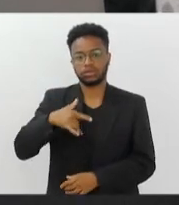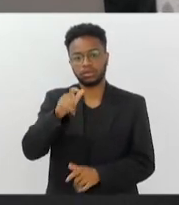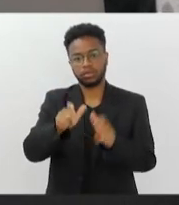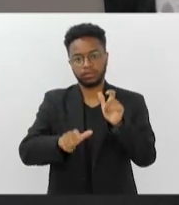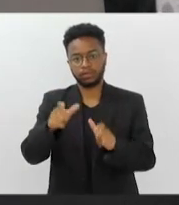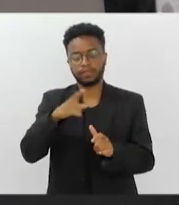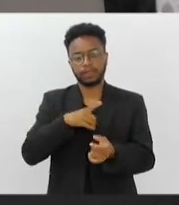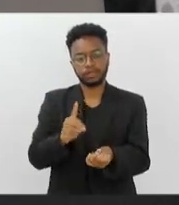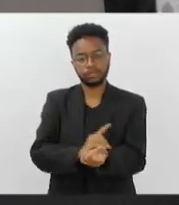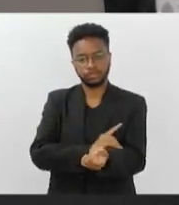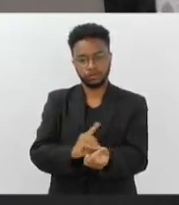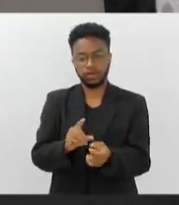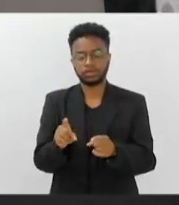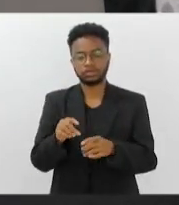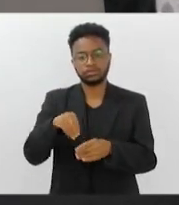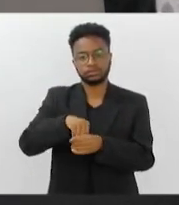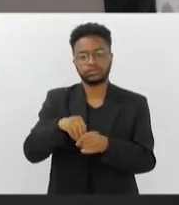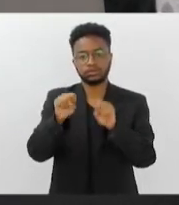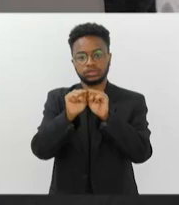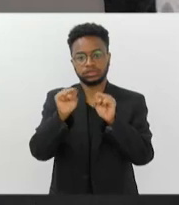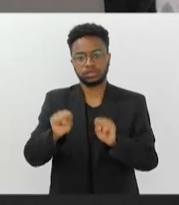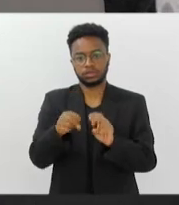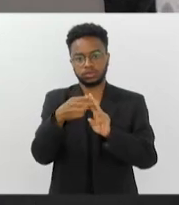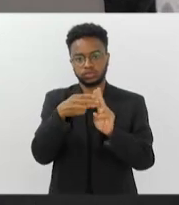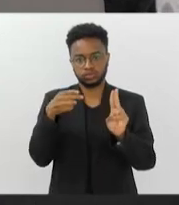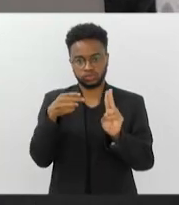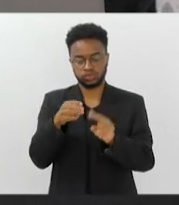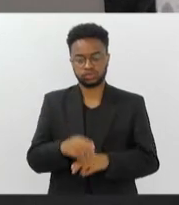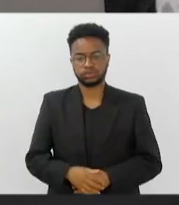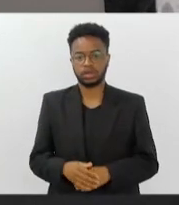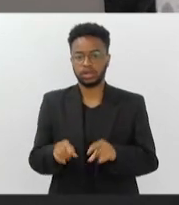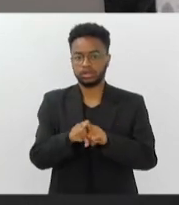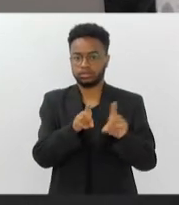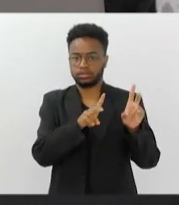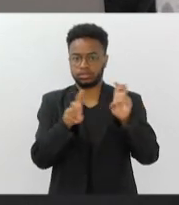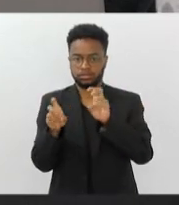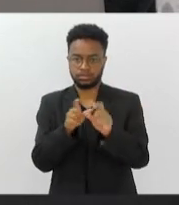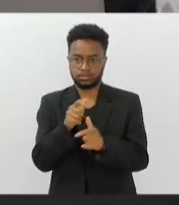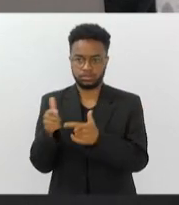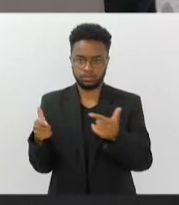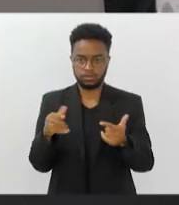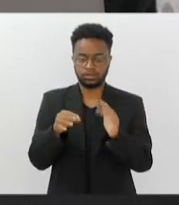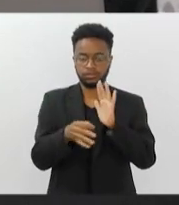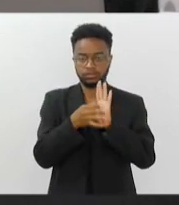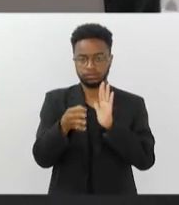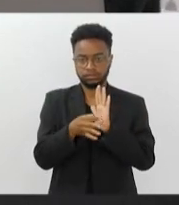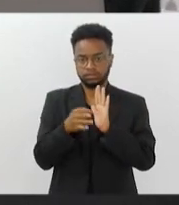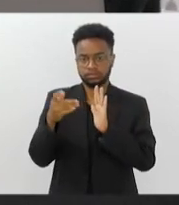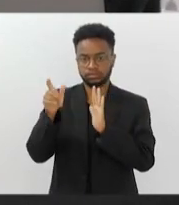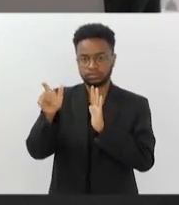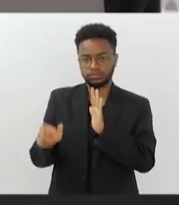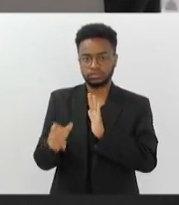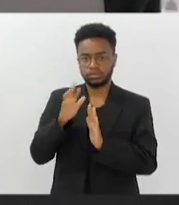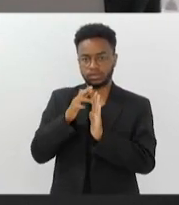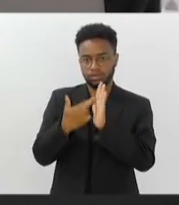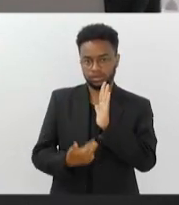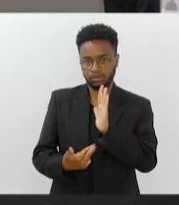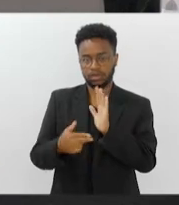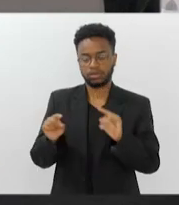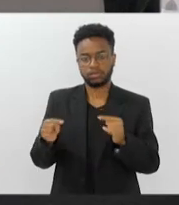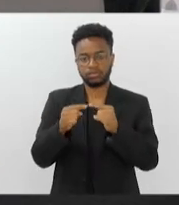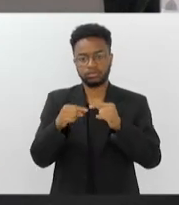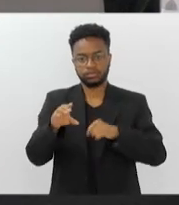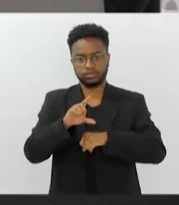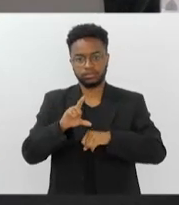de diabetes no âmbito do Sistema Único de Saúde e da outras providências. Parecer do relator é pela